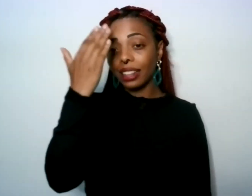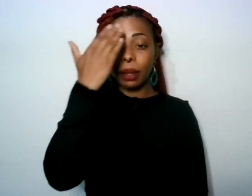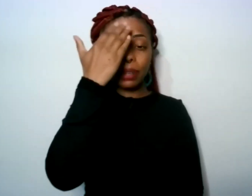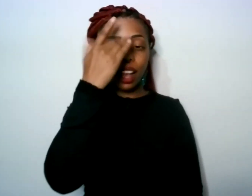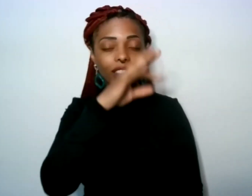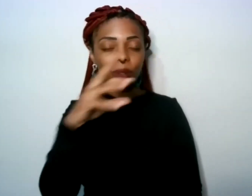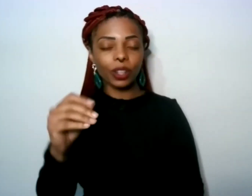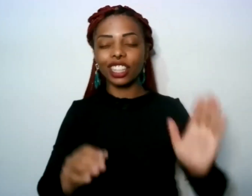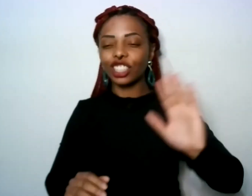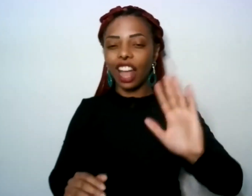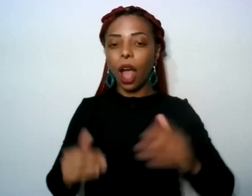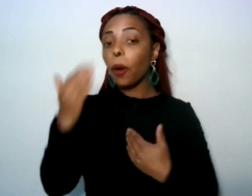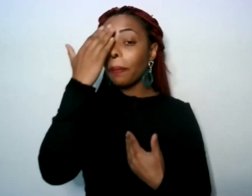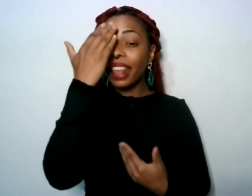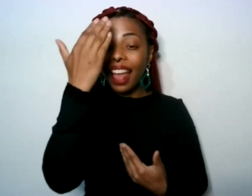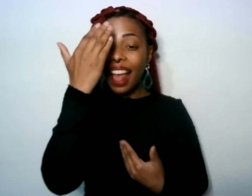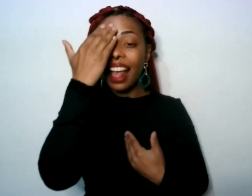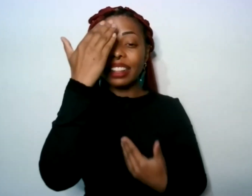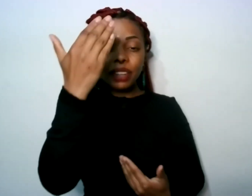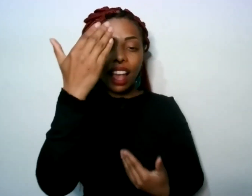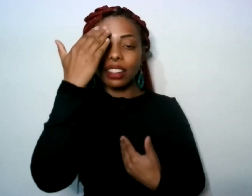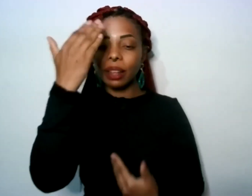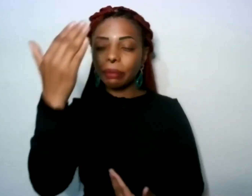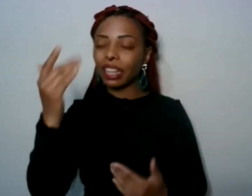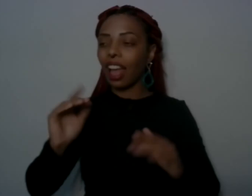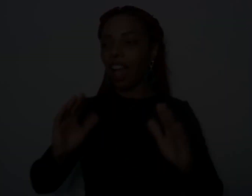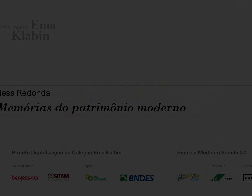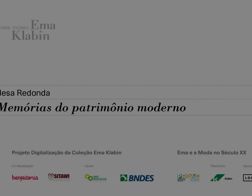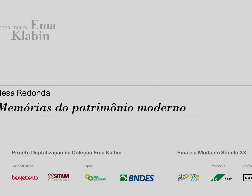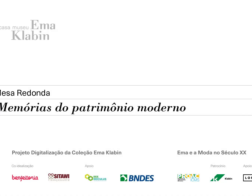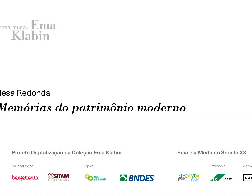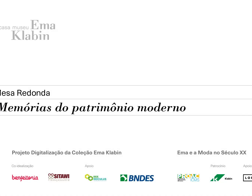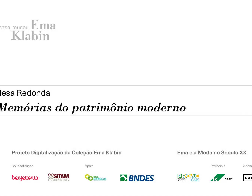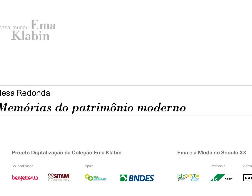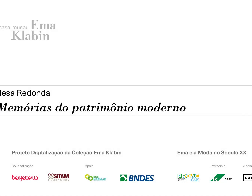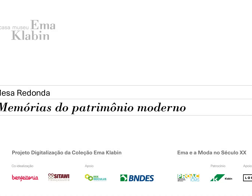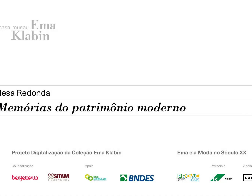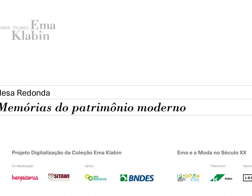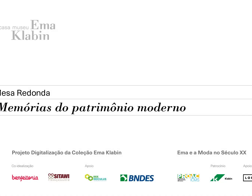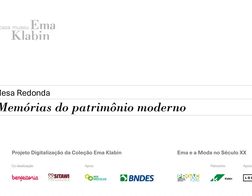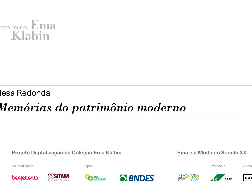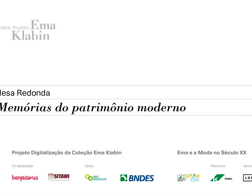tchau muito obrigada muito obrigada obrigada tchau tchau tchau